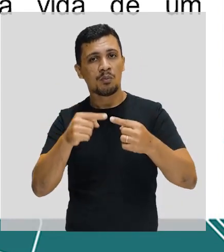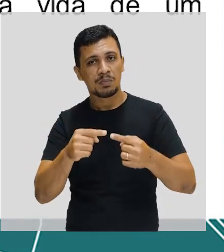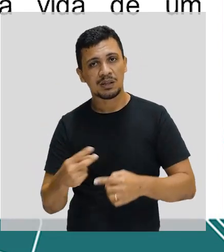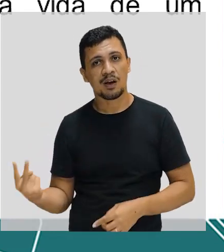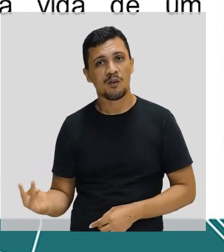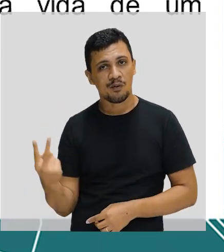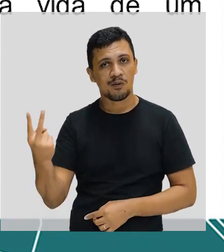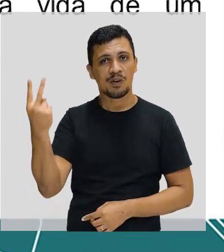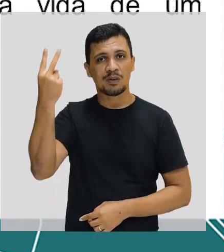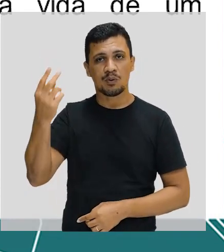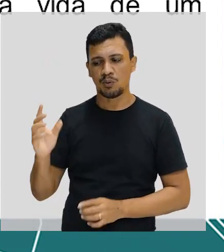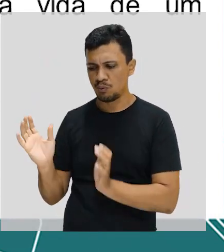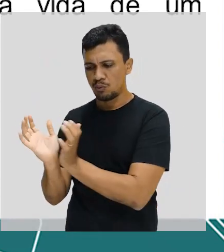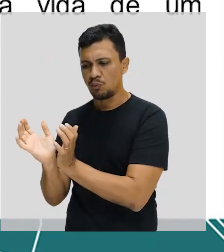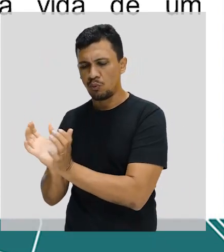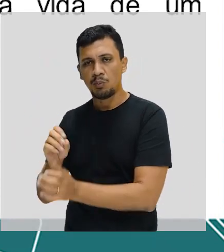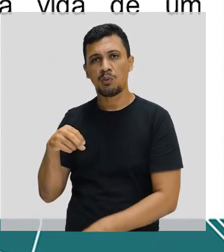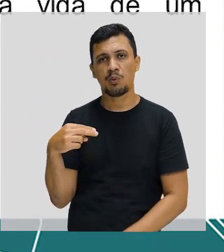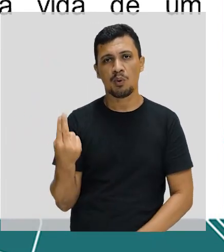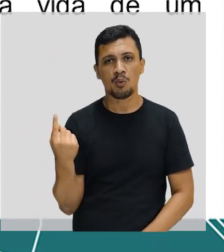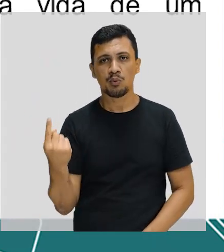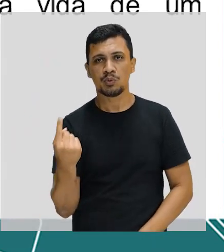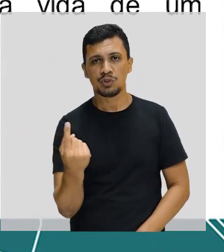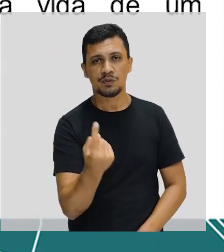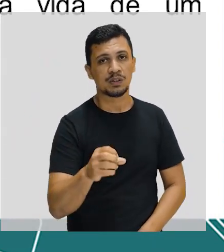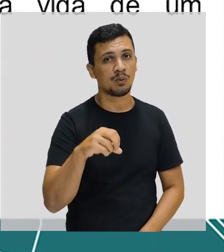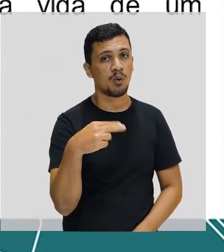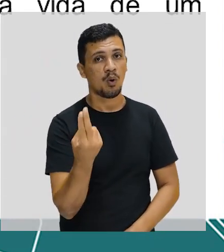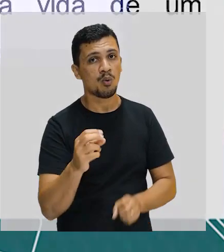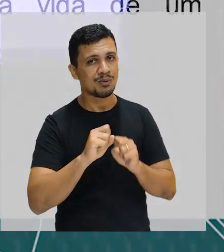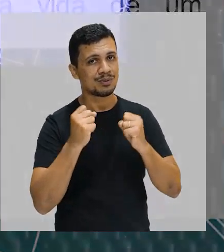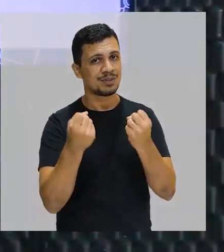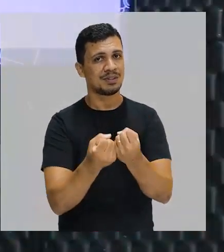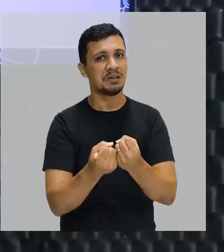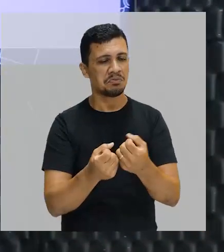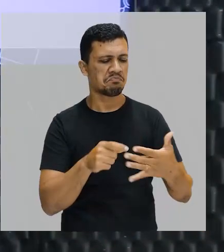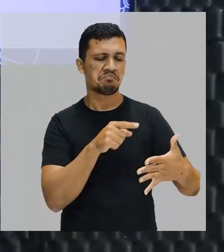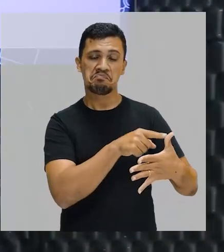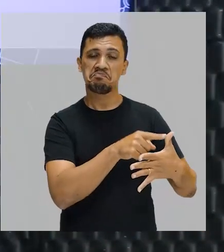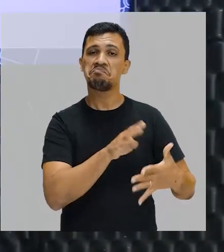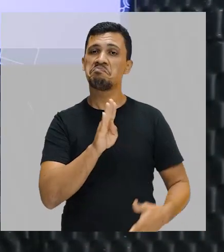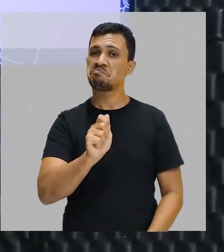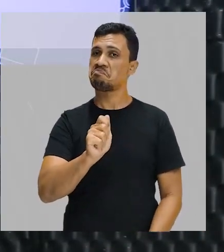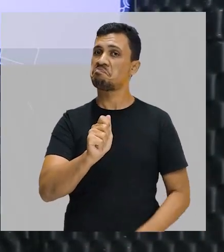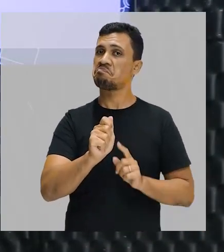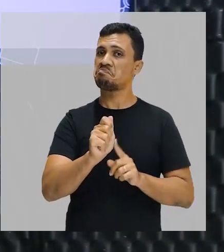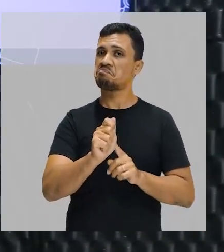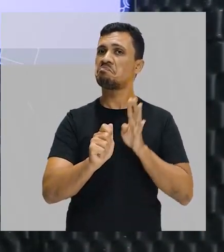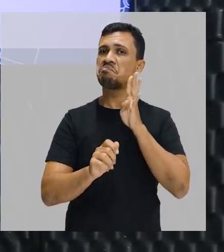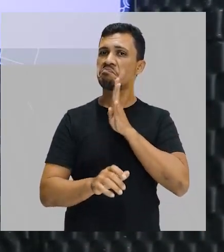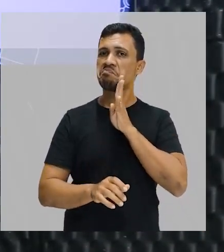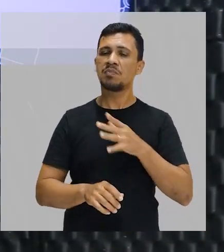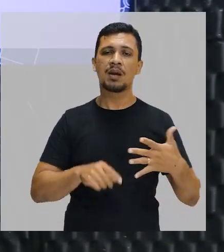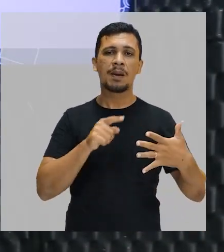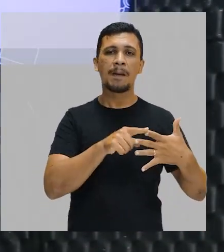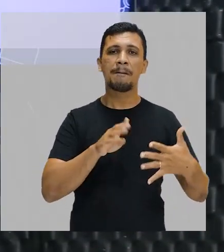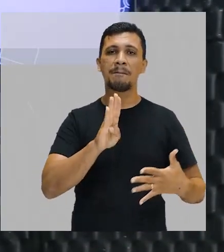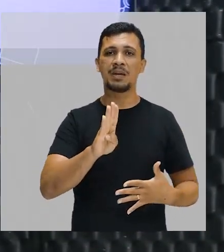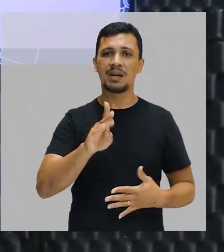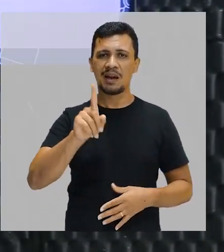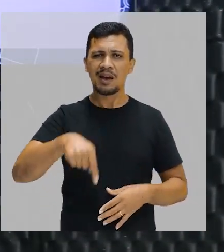um indivíduo, um grupo ou uma sociedade. Bom, a letra A aqui, legal. Letra B. Trata-se de leis